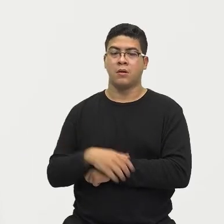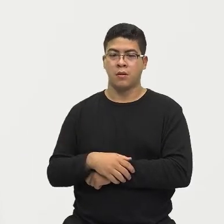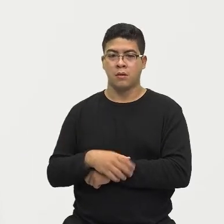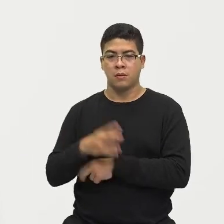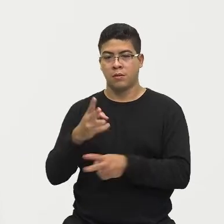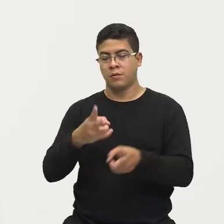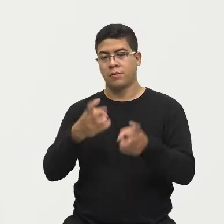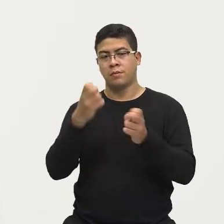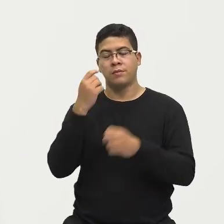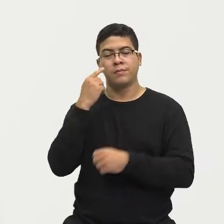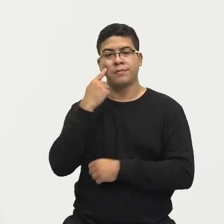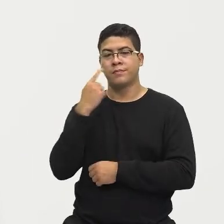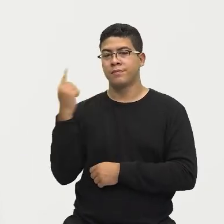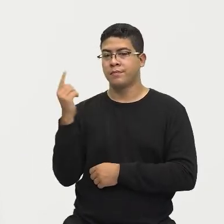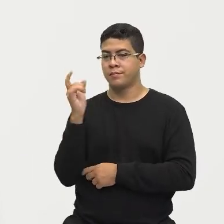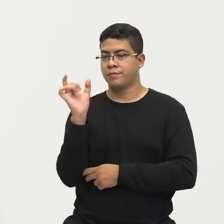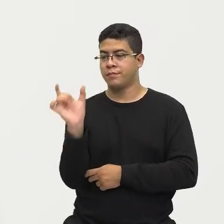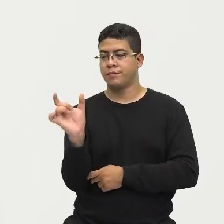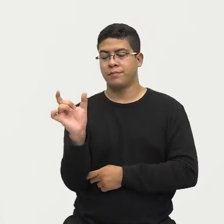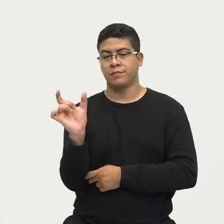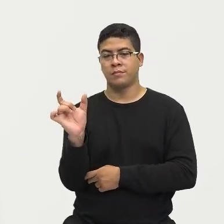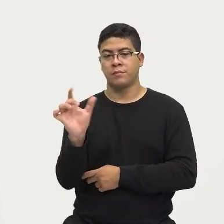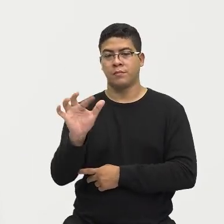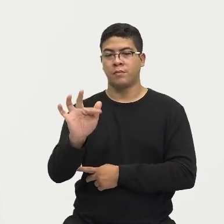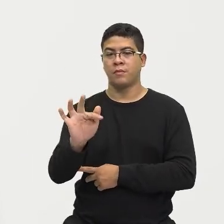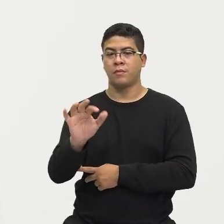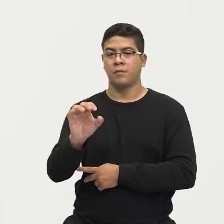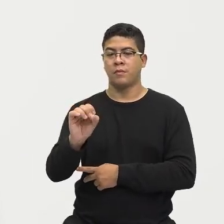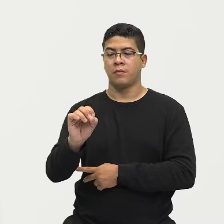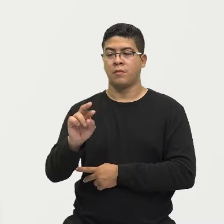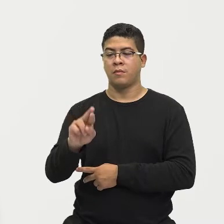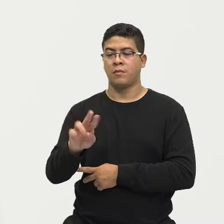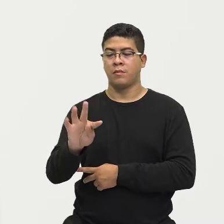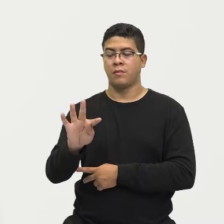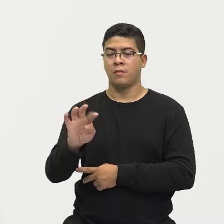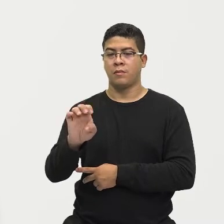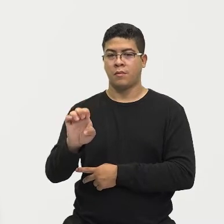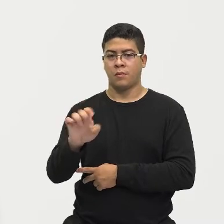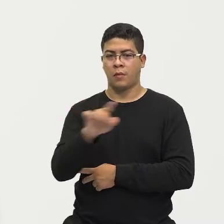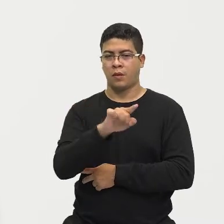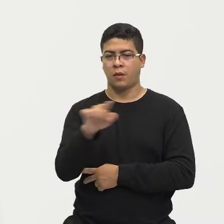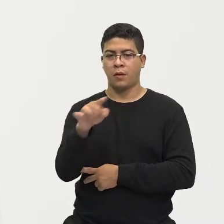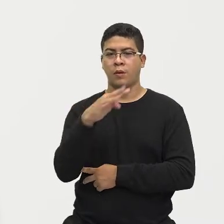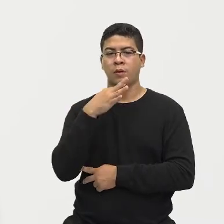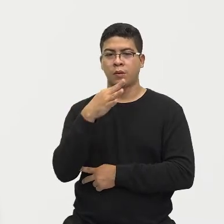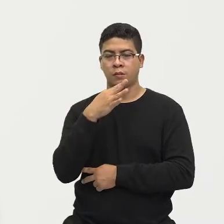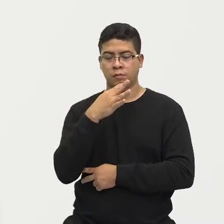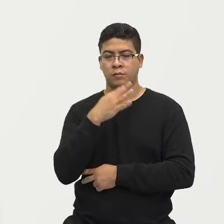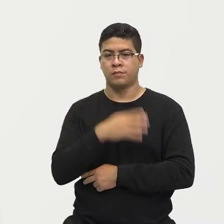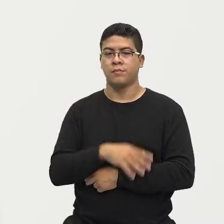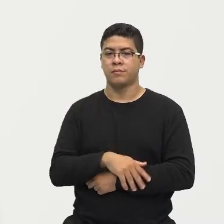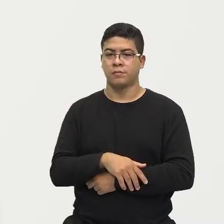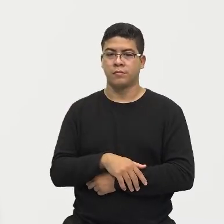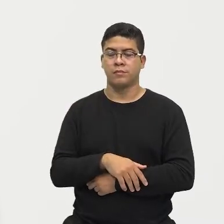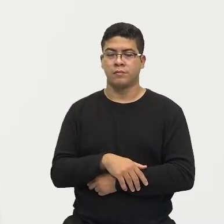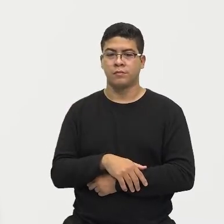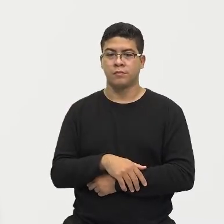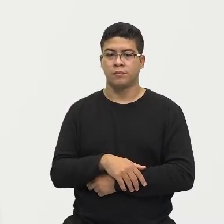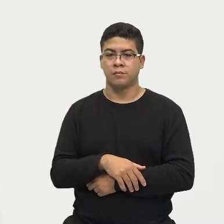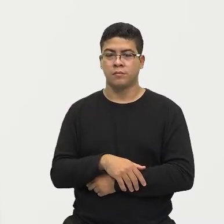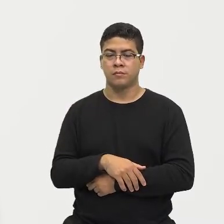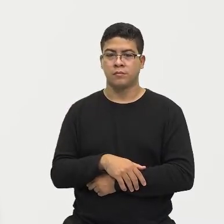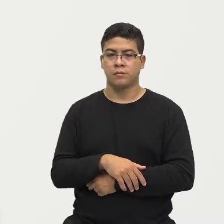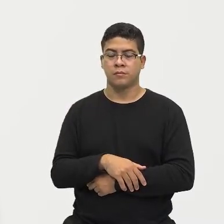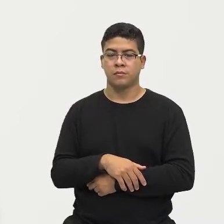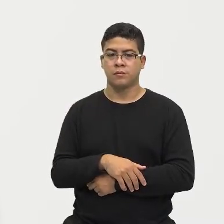palavra. Observa essa palavra, a palavra forte. Você conhece? Tenho certeza que sim. Palavra forte,